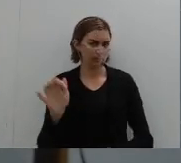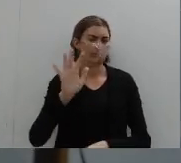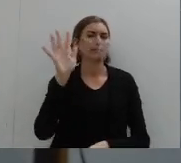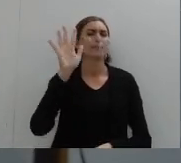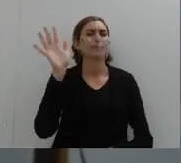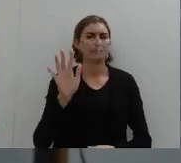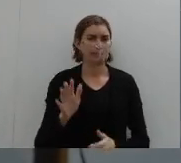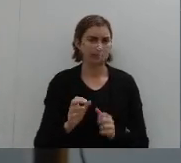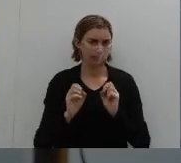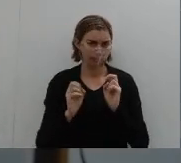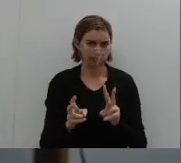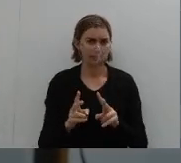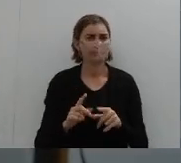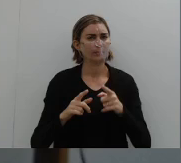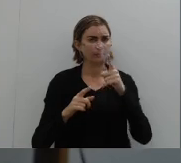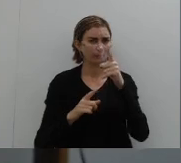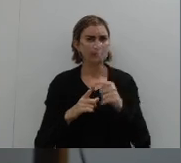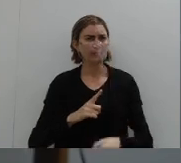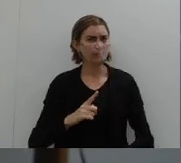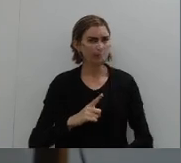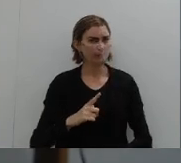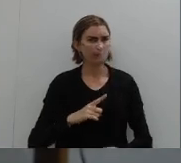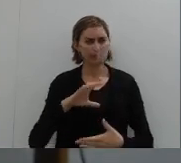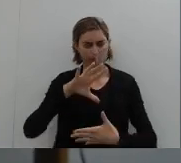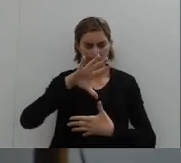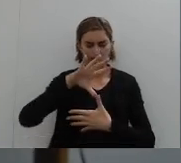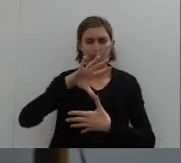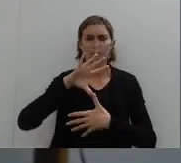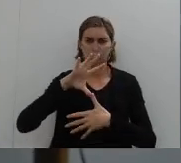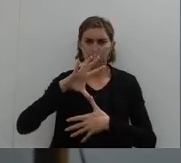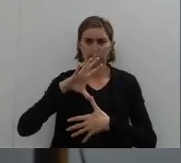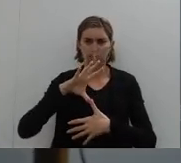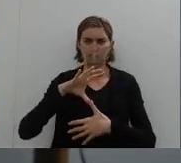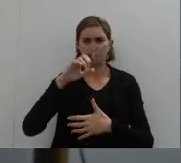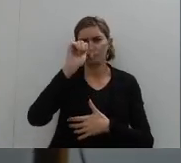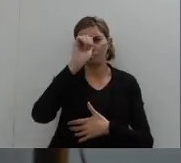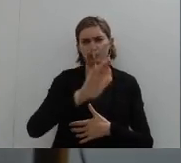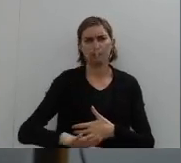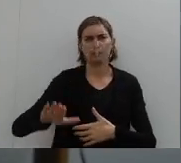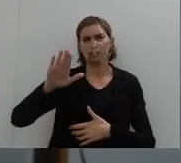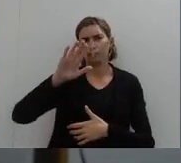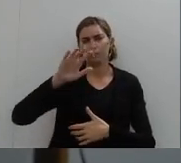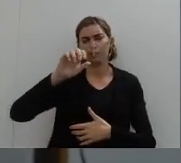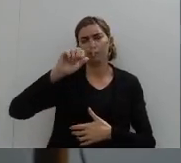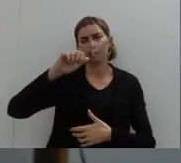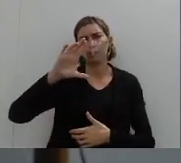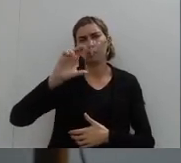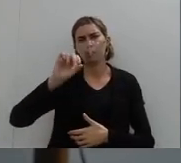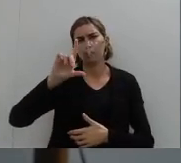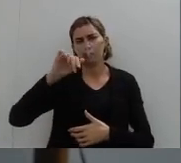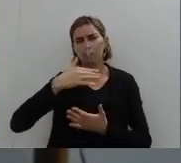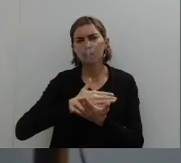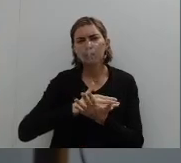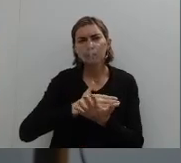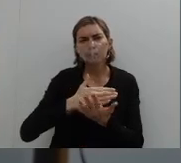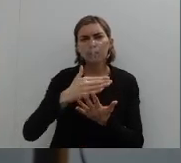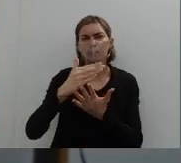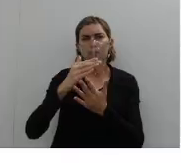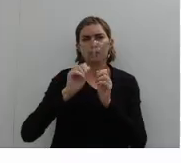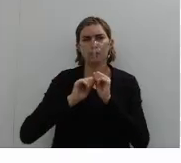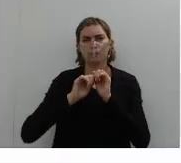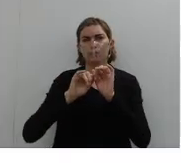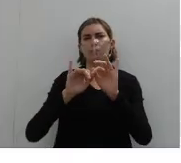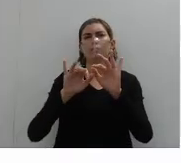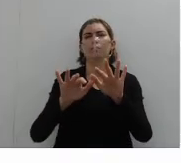caras, ok? Então a gente tem aí o mapa da América colonial ainda no começo da